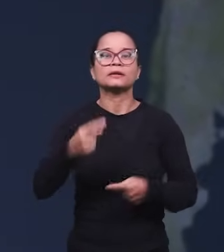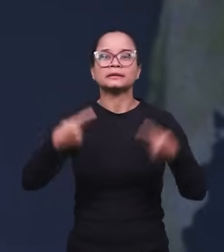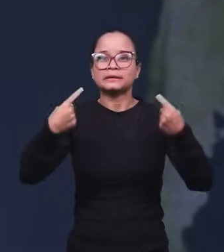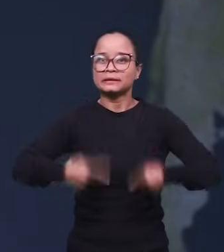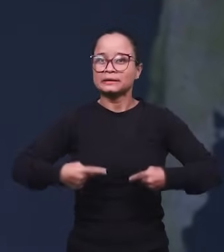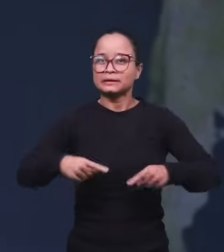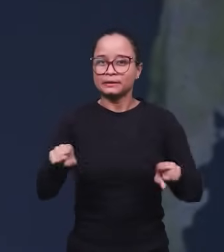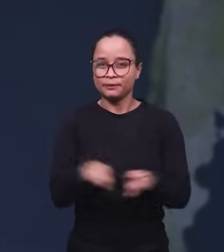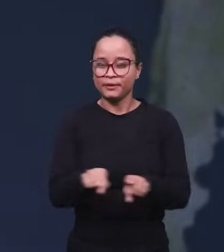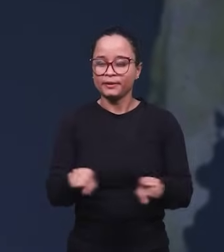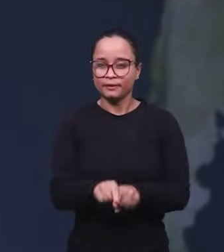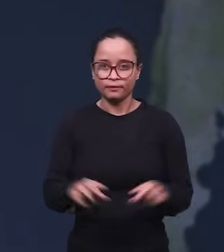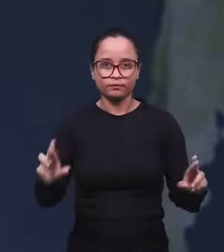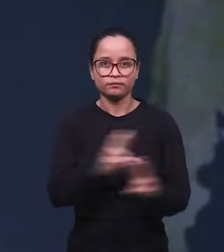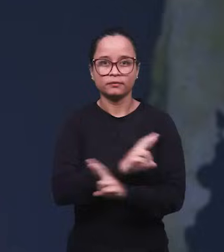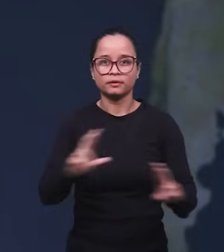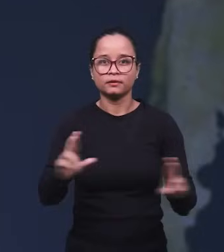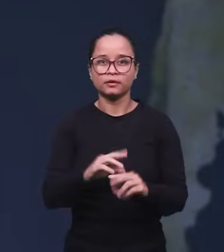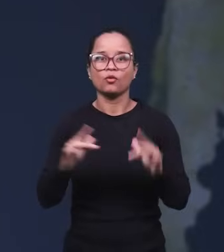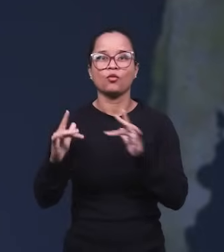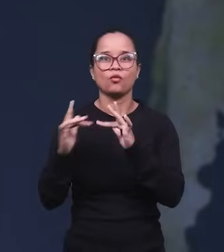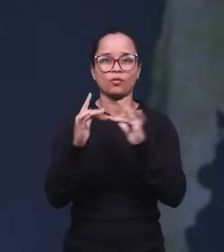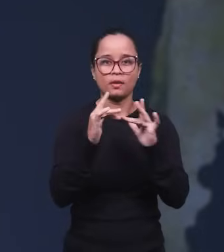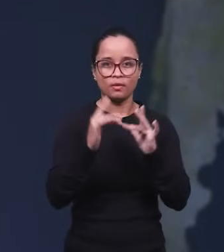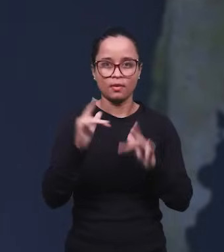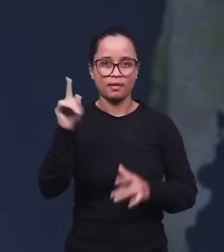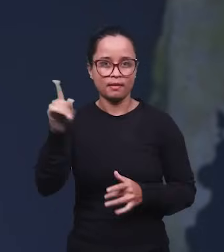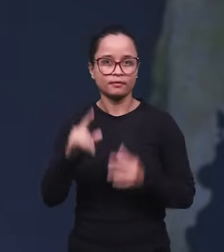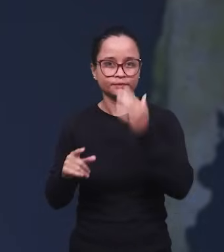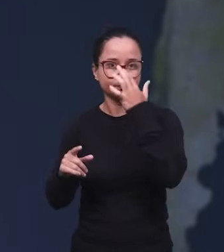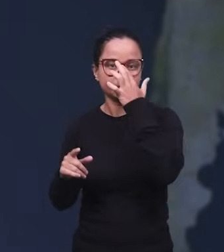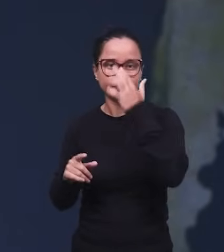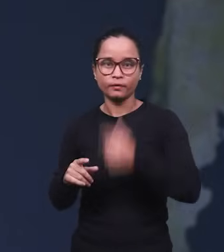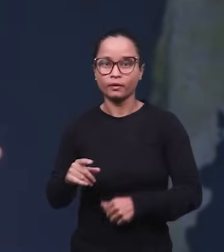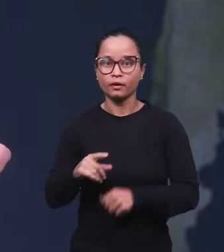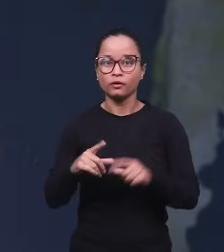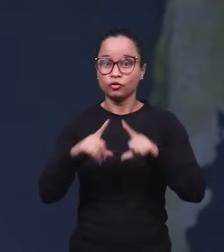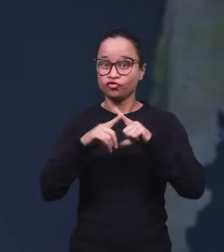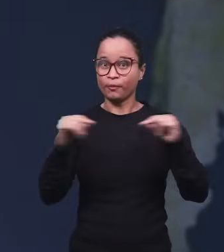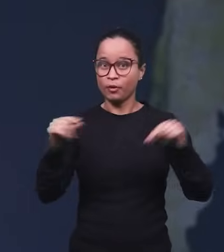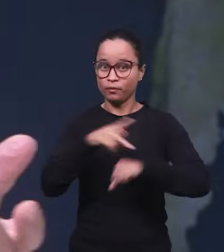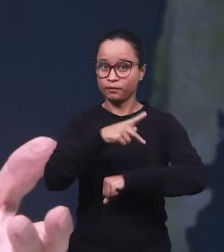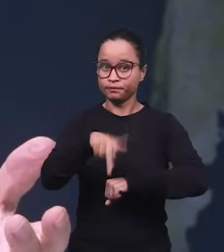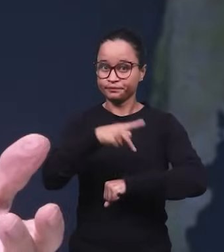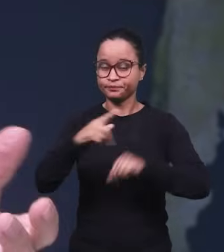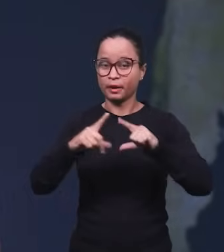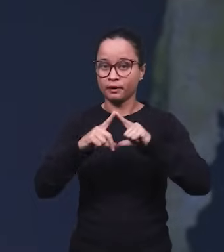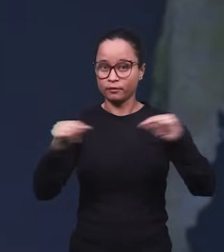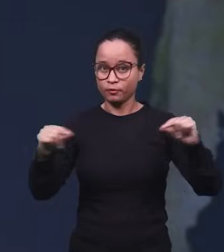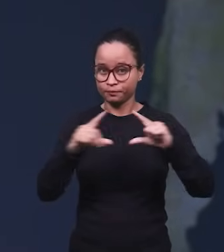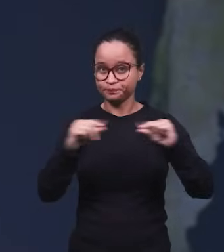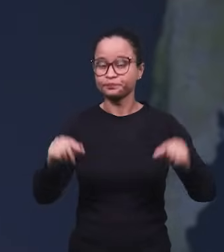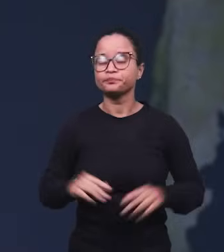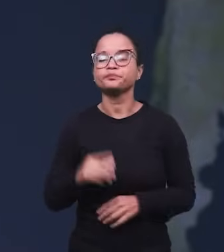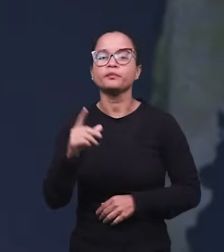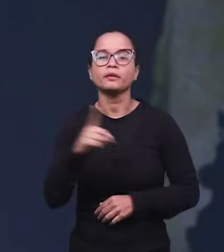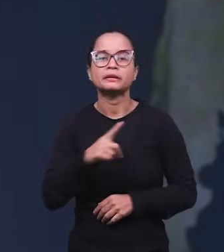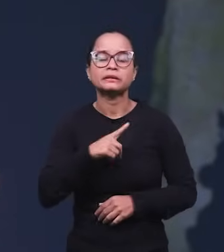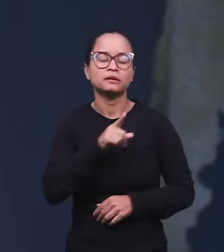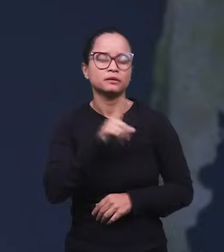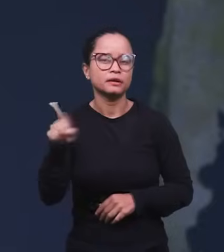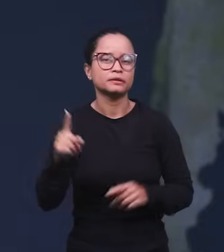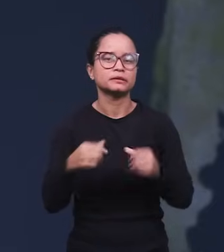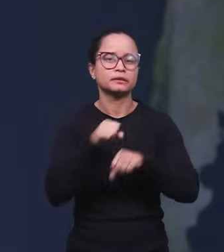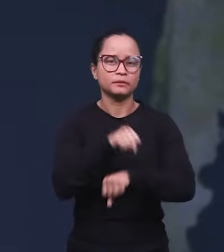desafio que nós enfrentamos foi com relação ao nosso contato com o Japão. Primeiro seminário que nós fizemos no Japão, nós